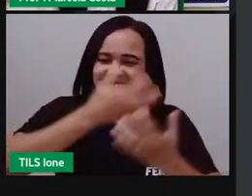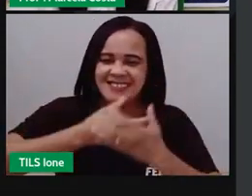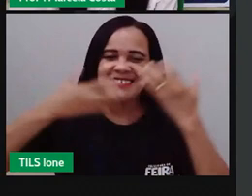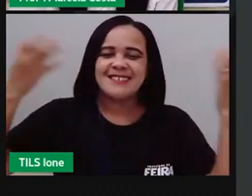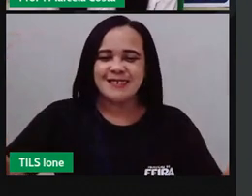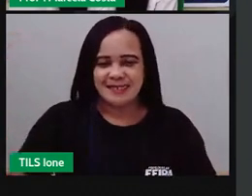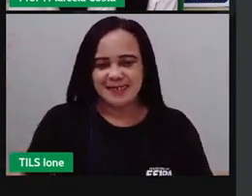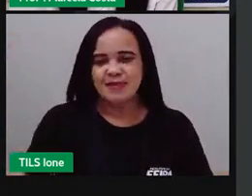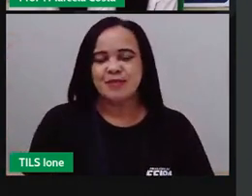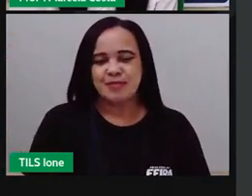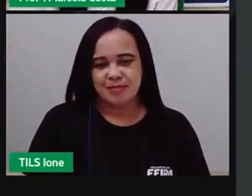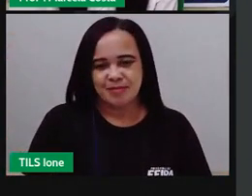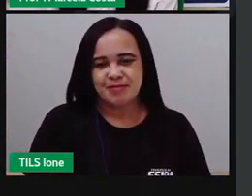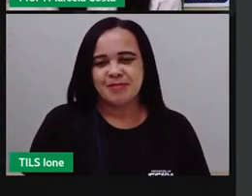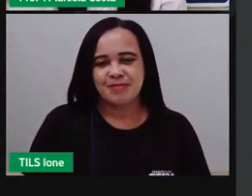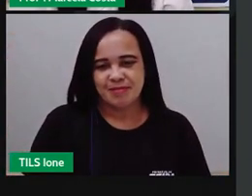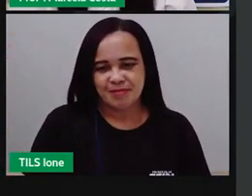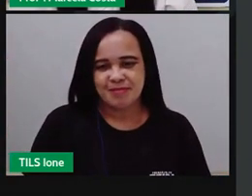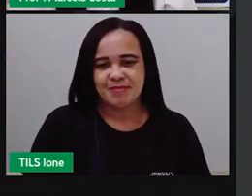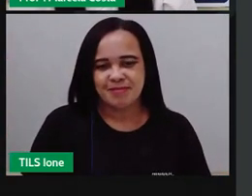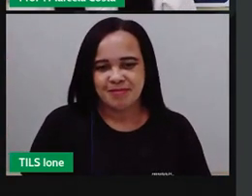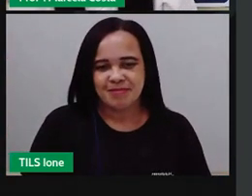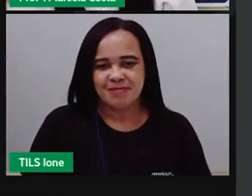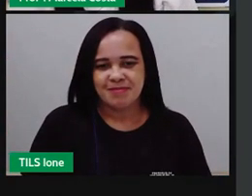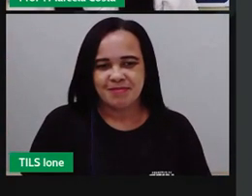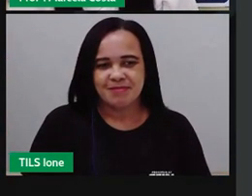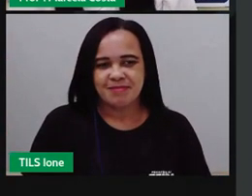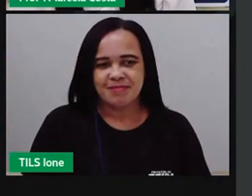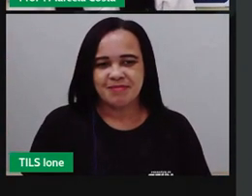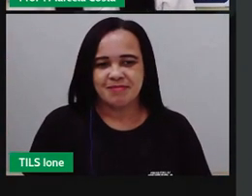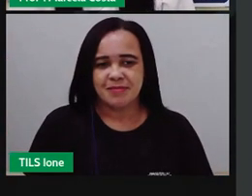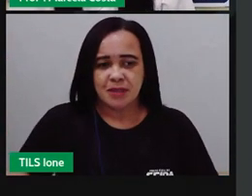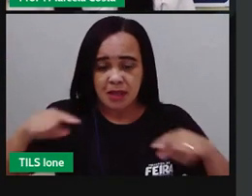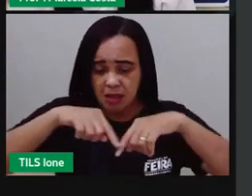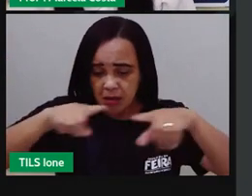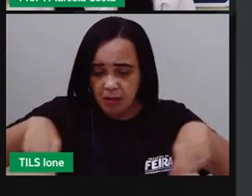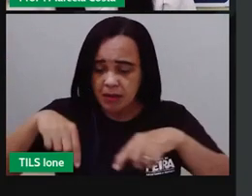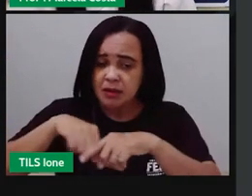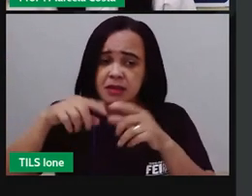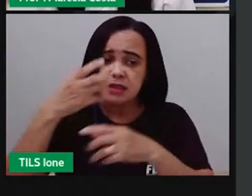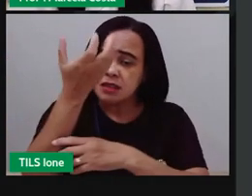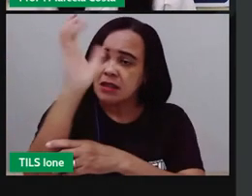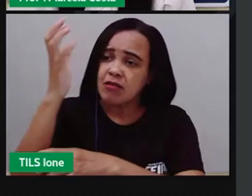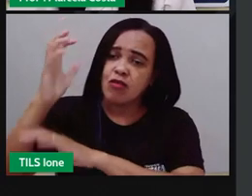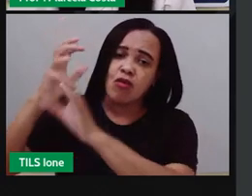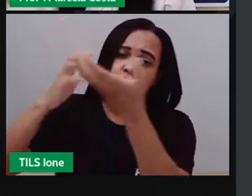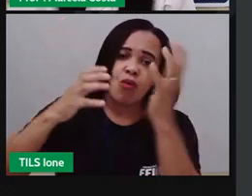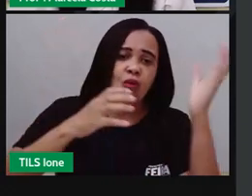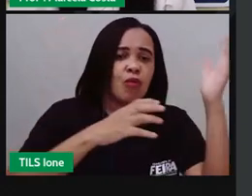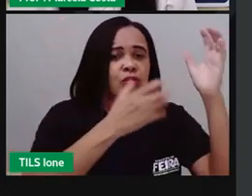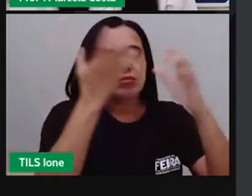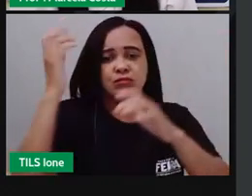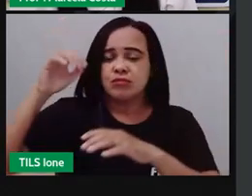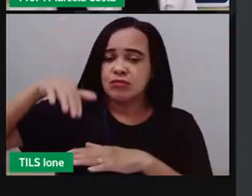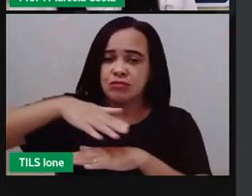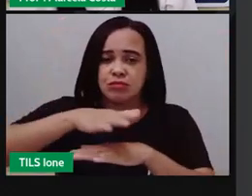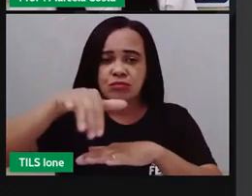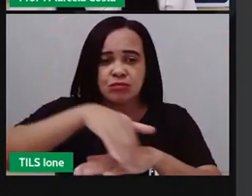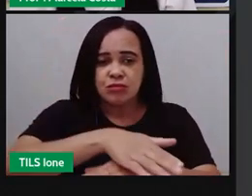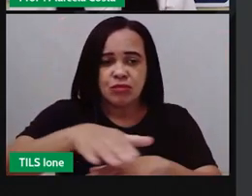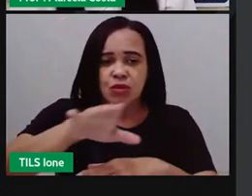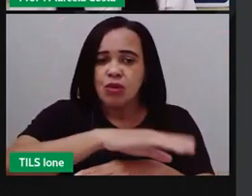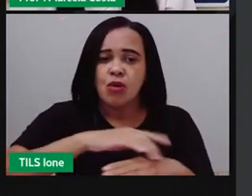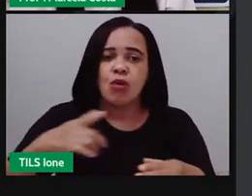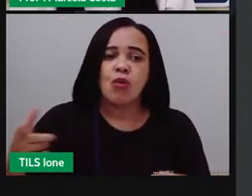Cor de laranja dourada. Na pracinha da floresta, saindo da capelinha, vinha o